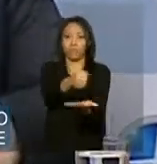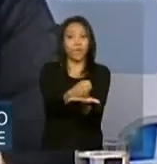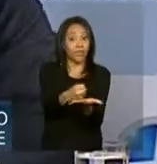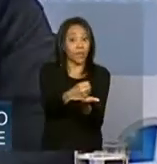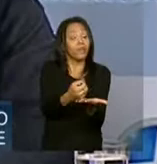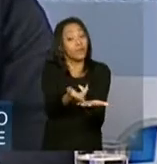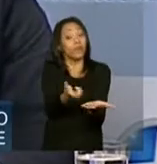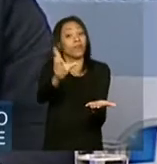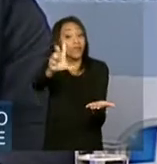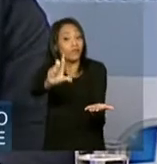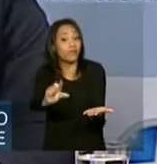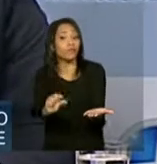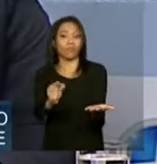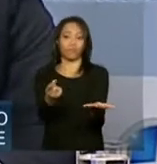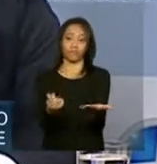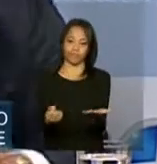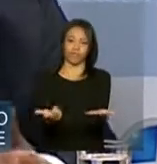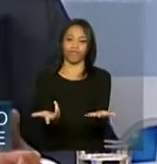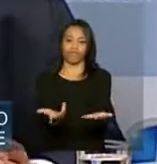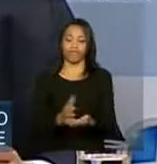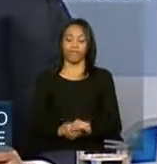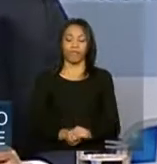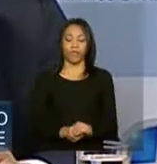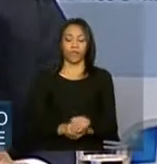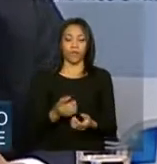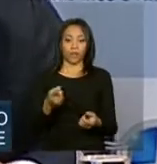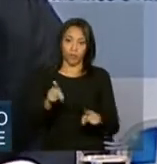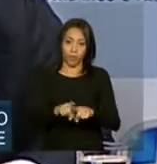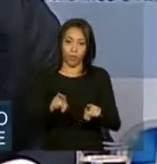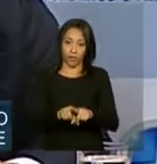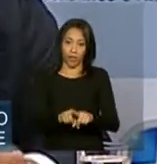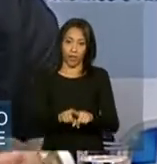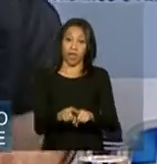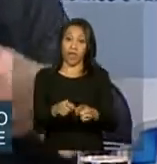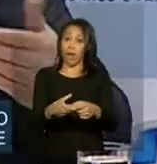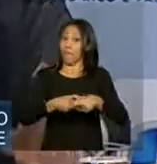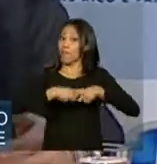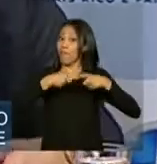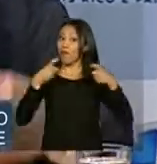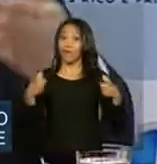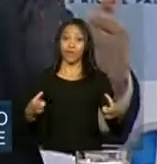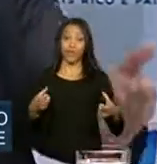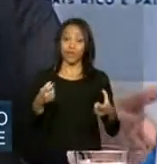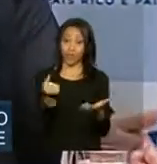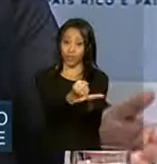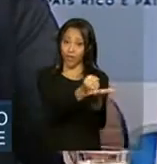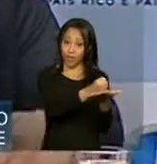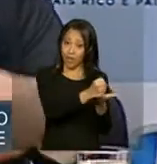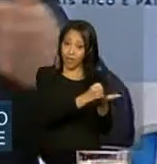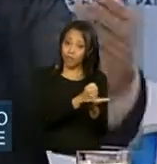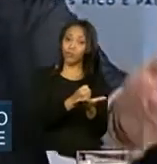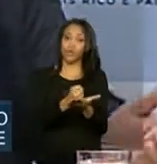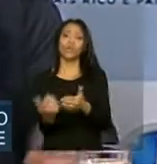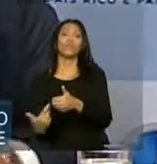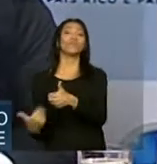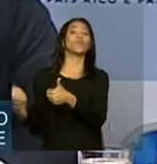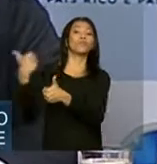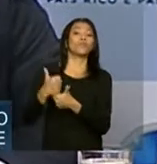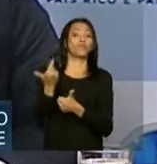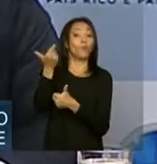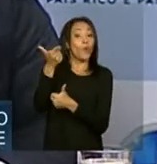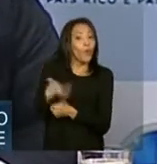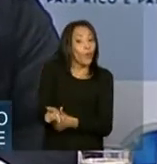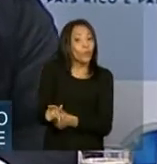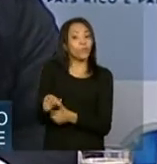de reduzir o custo, né? Além de que muitas dessas medicamentos substituem outras terapias, que eram